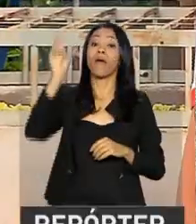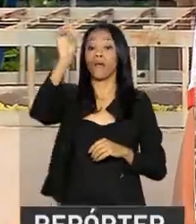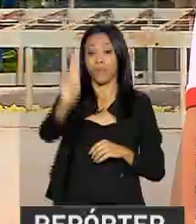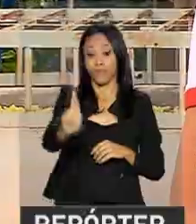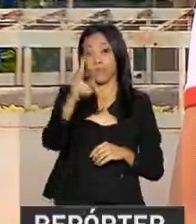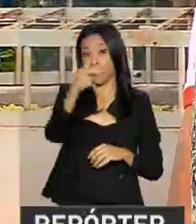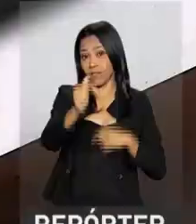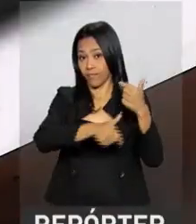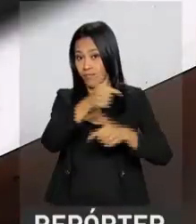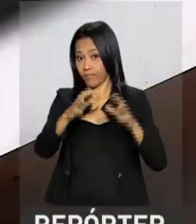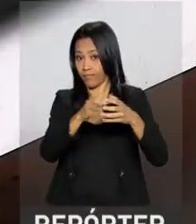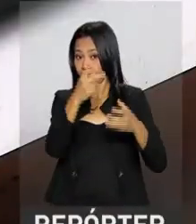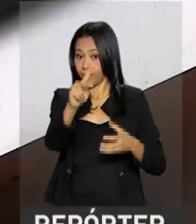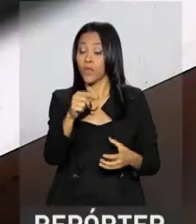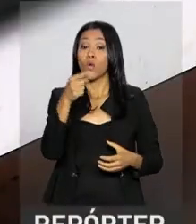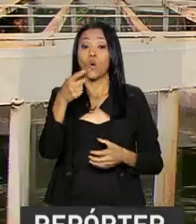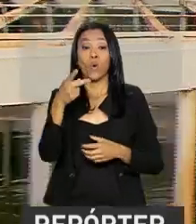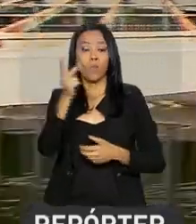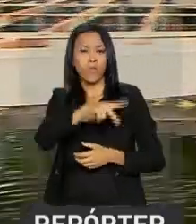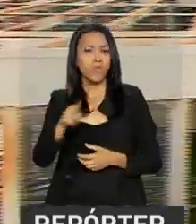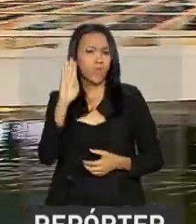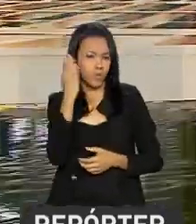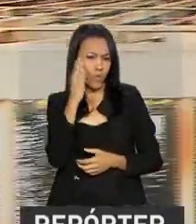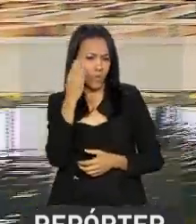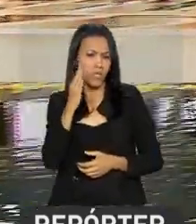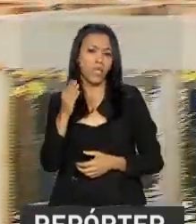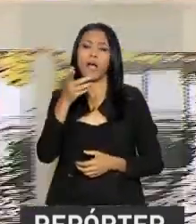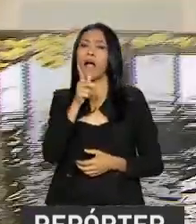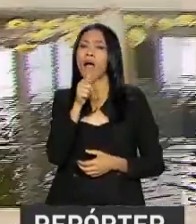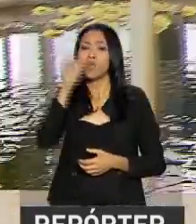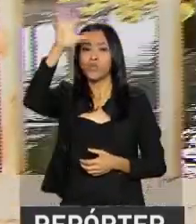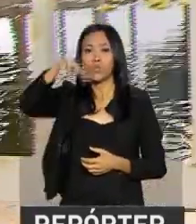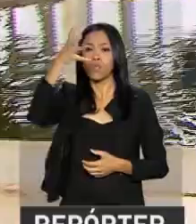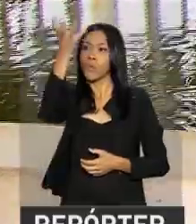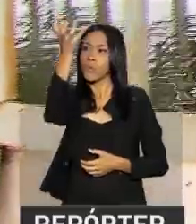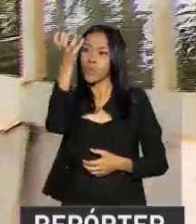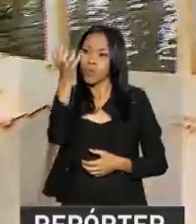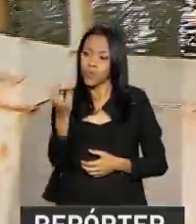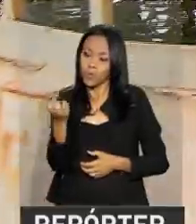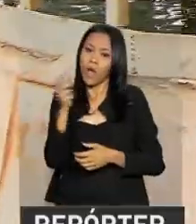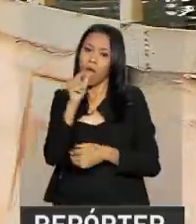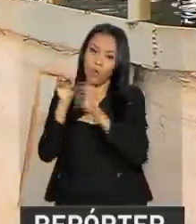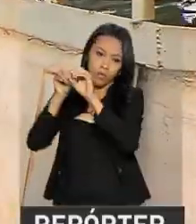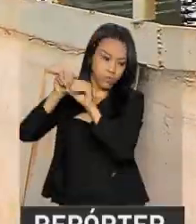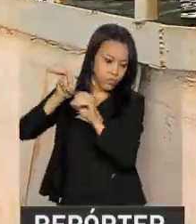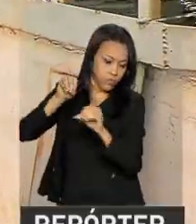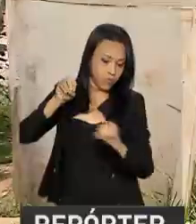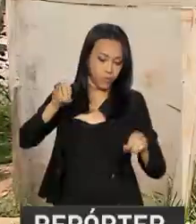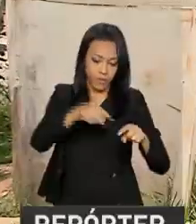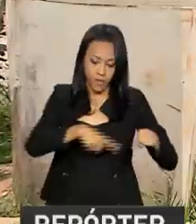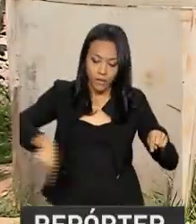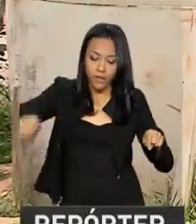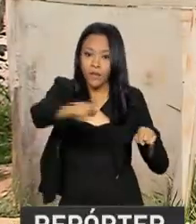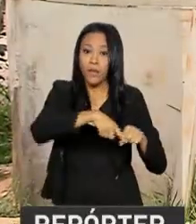o professor de biologia desenvolver um projecto que capta a água da chuva e encaminha para esse tanque onde são criadas tilápias